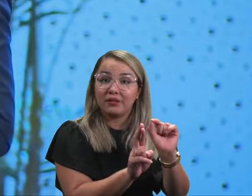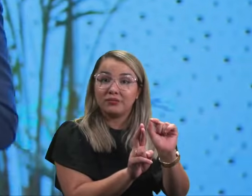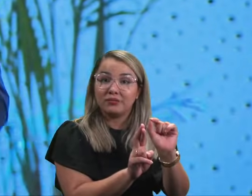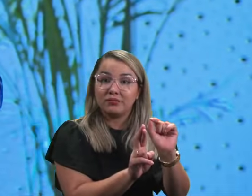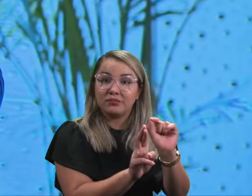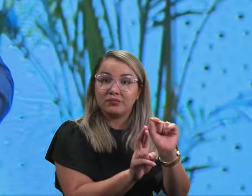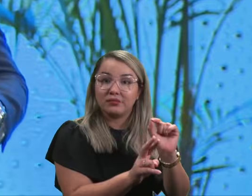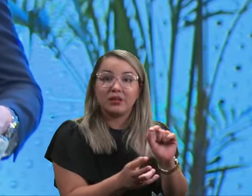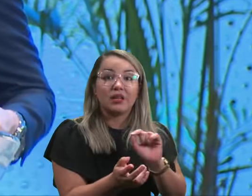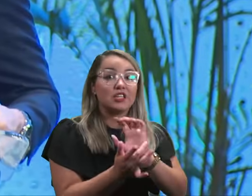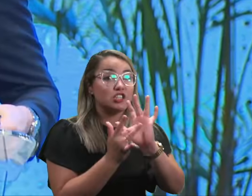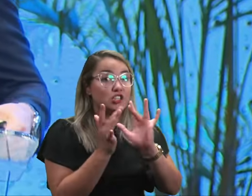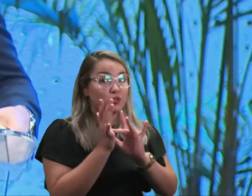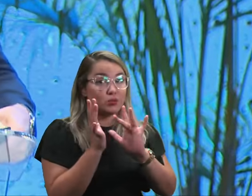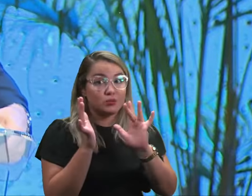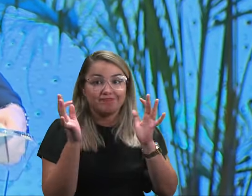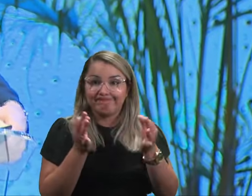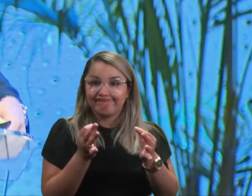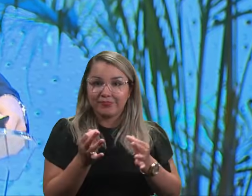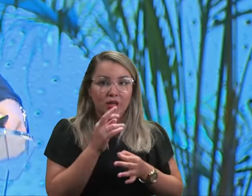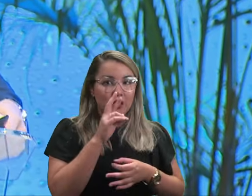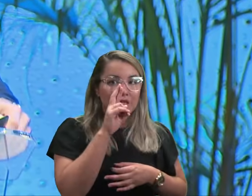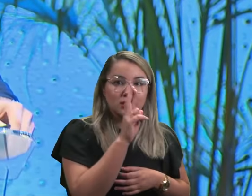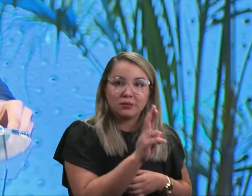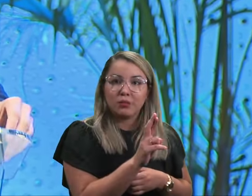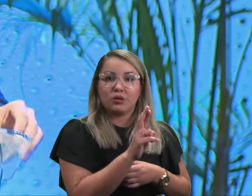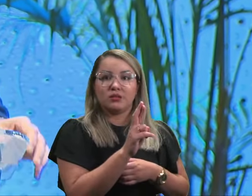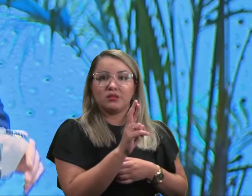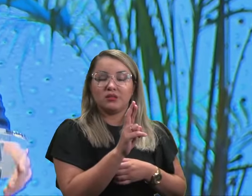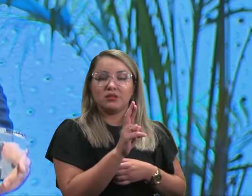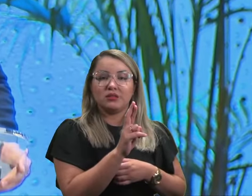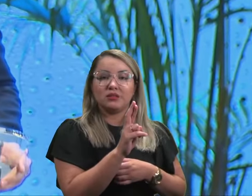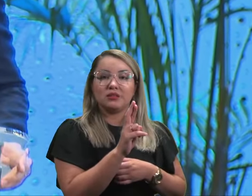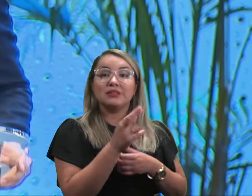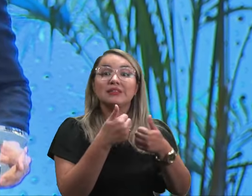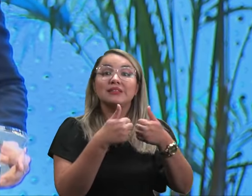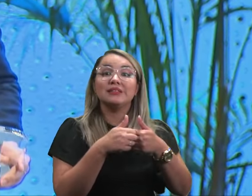formidável resposta de Jesus, está na